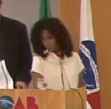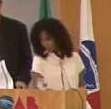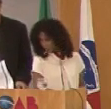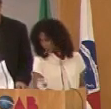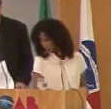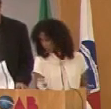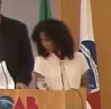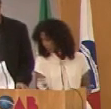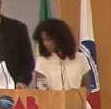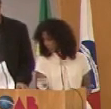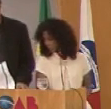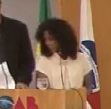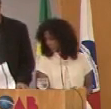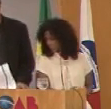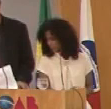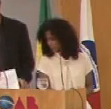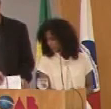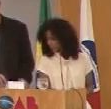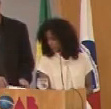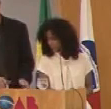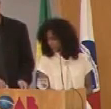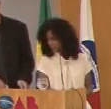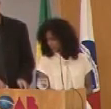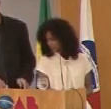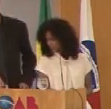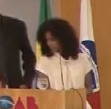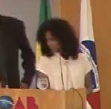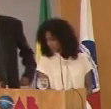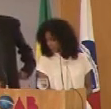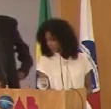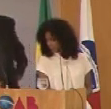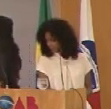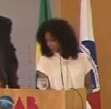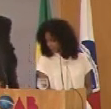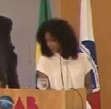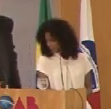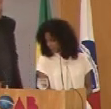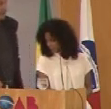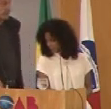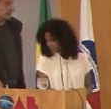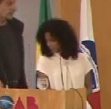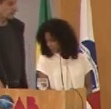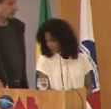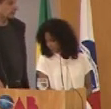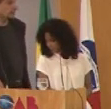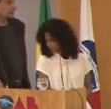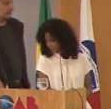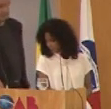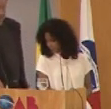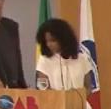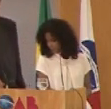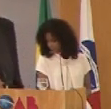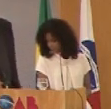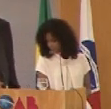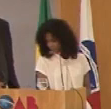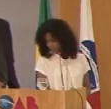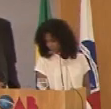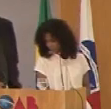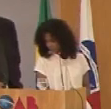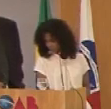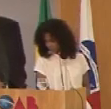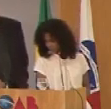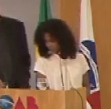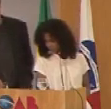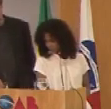Jornalistas Brasileiros, denunciaram durante todo o ano de 2018 e vem denunciando ao longo desses anos as